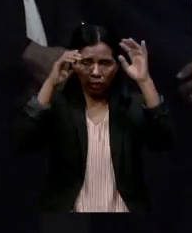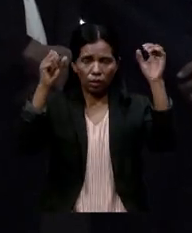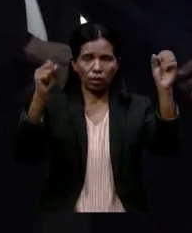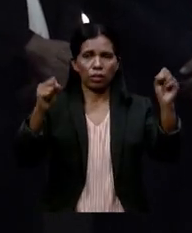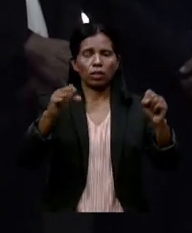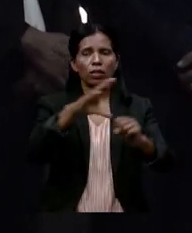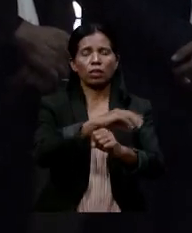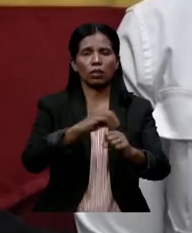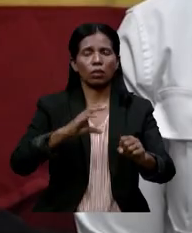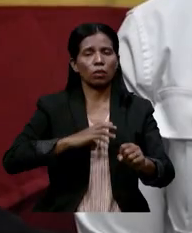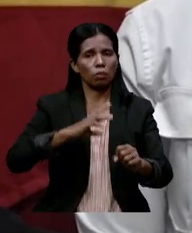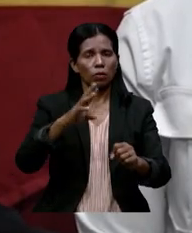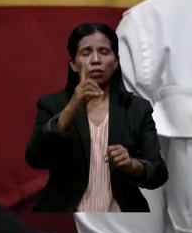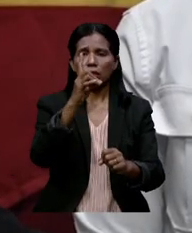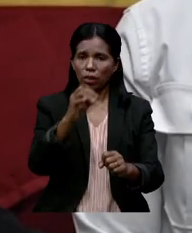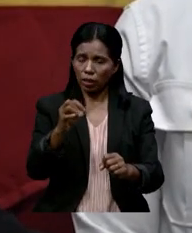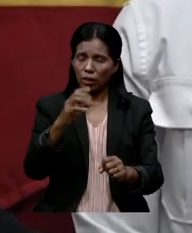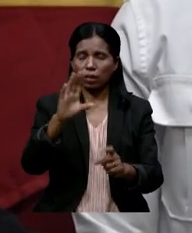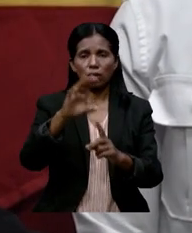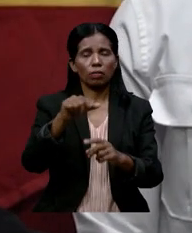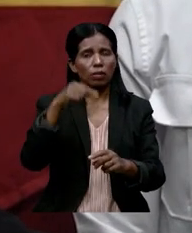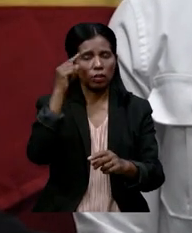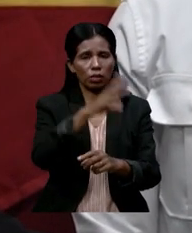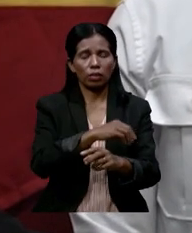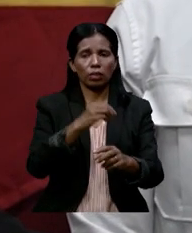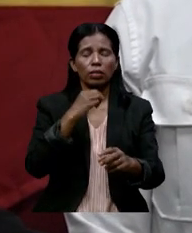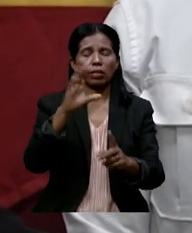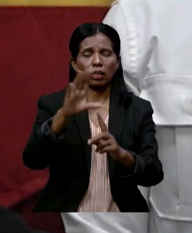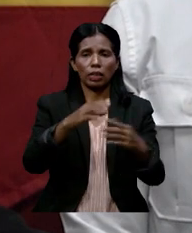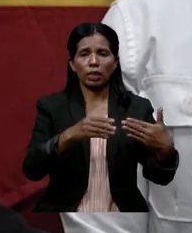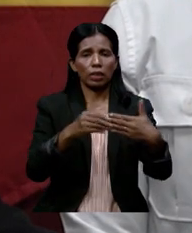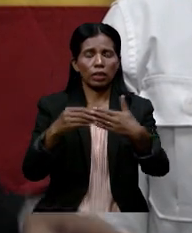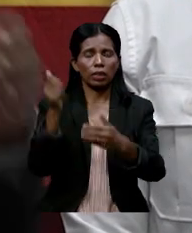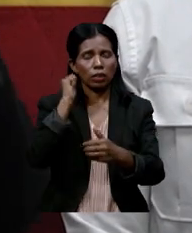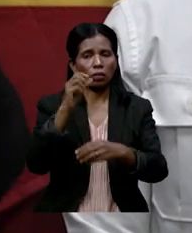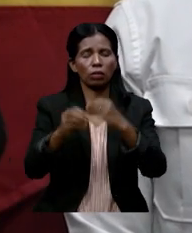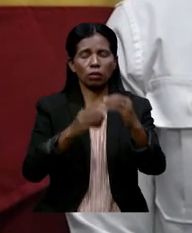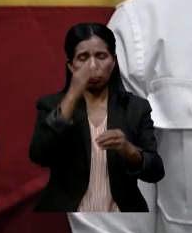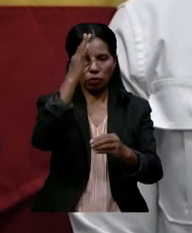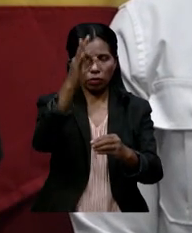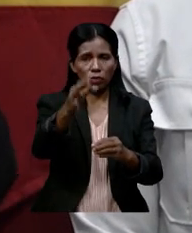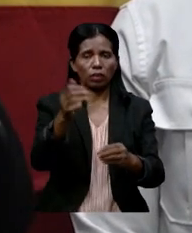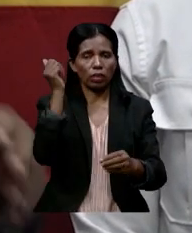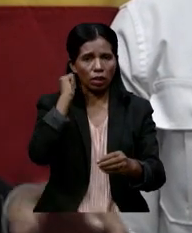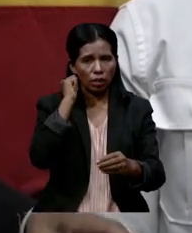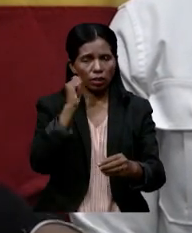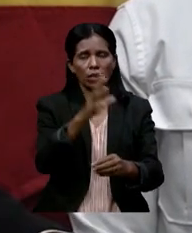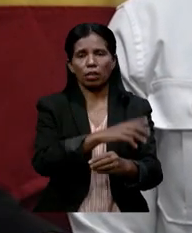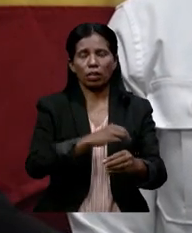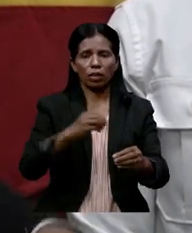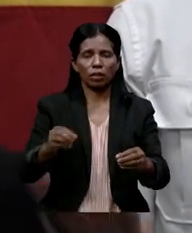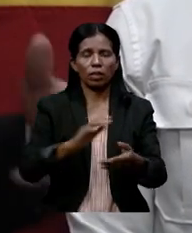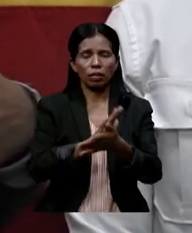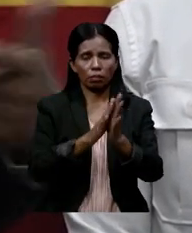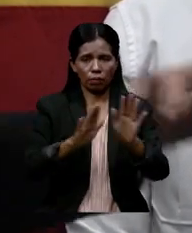Dili, chefe de governo Hateten e a Cimeira ne, líder ASEAN Sira coalia liu com o futuro região Sudeste Asiático e a paz